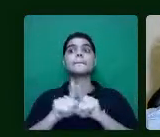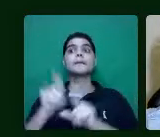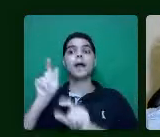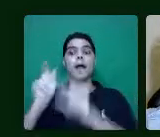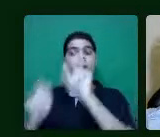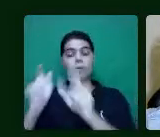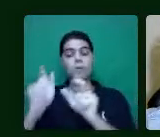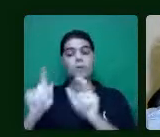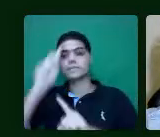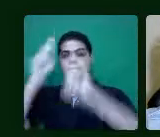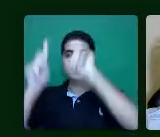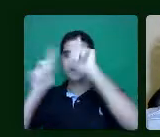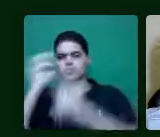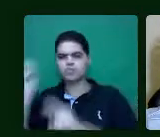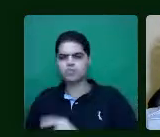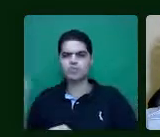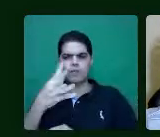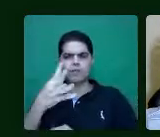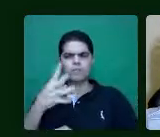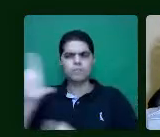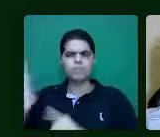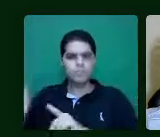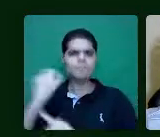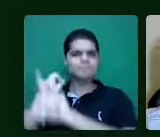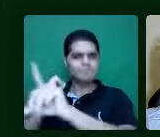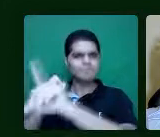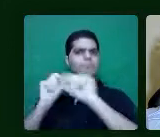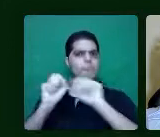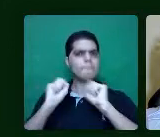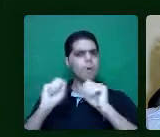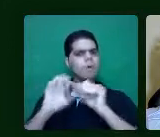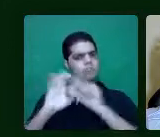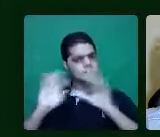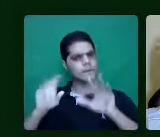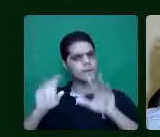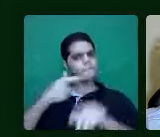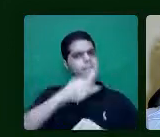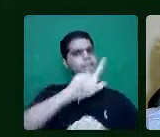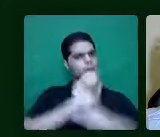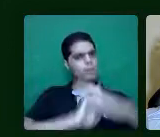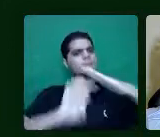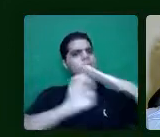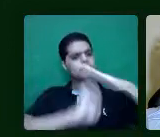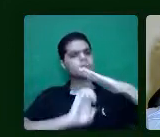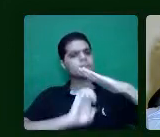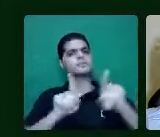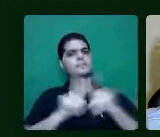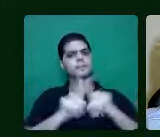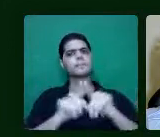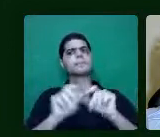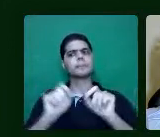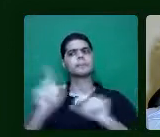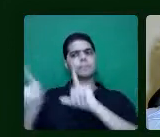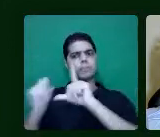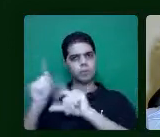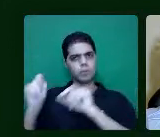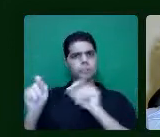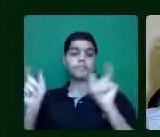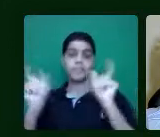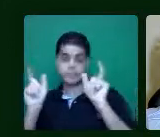essas ideias inovadoras podem ser chamadas a estar aplicando essas ideias, né, através de